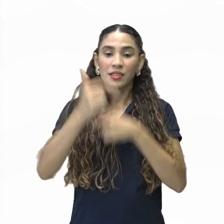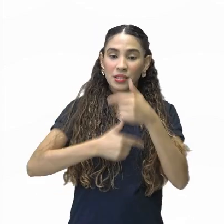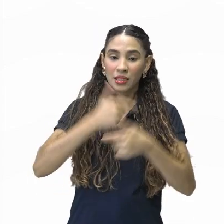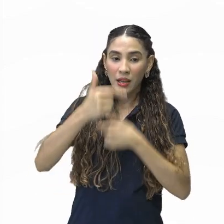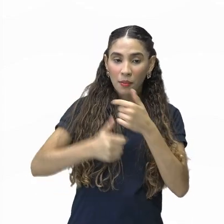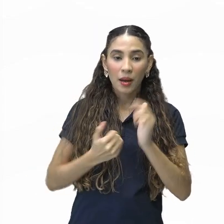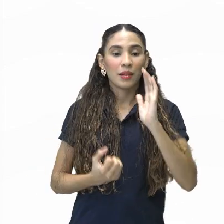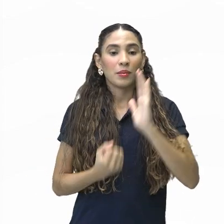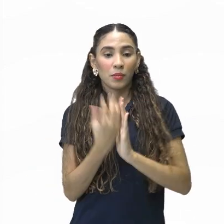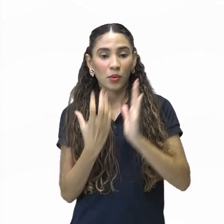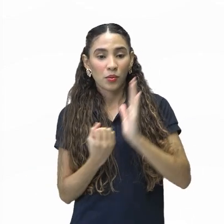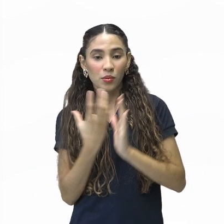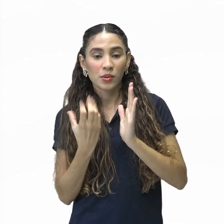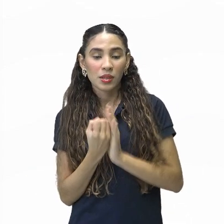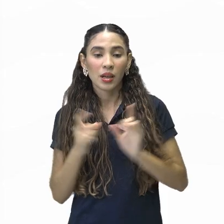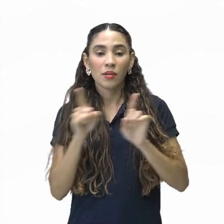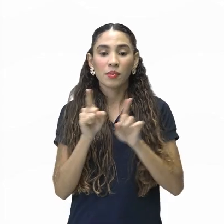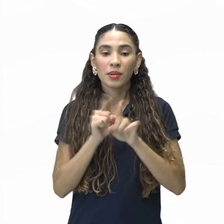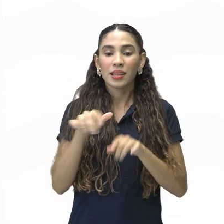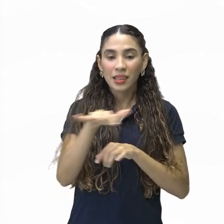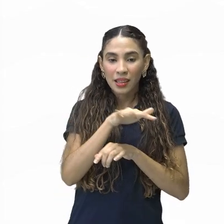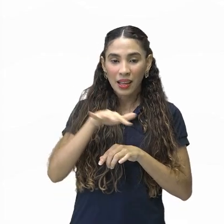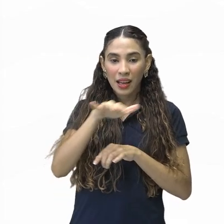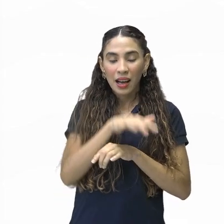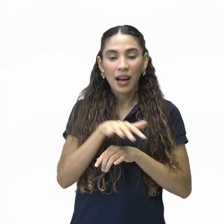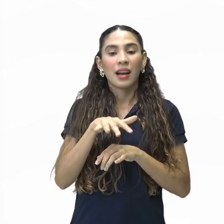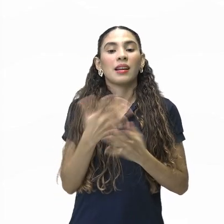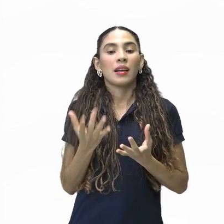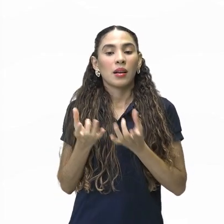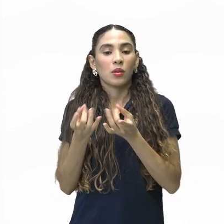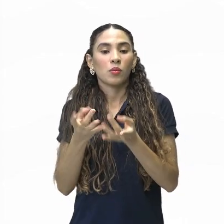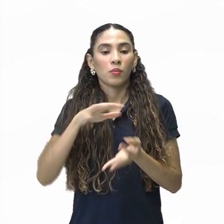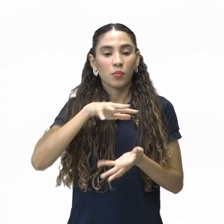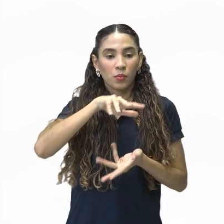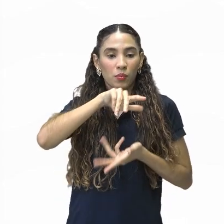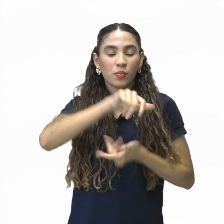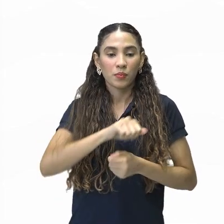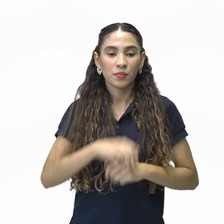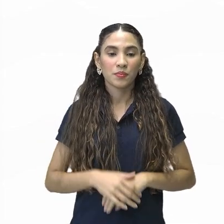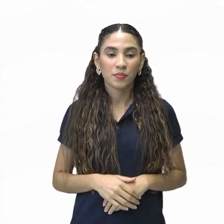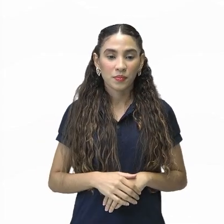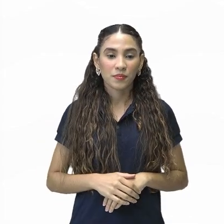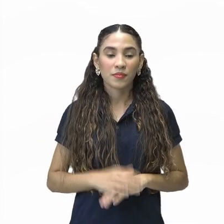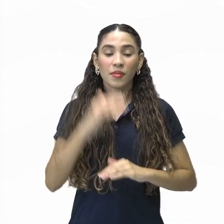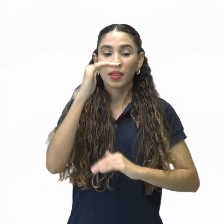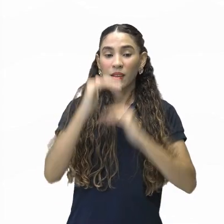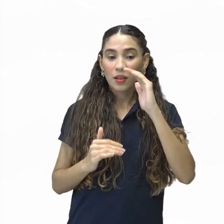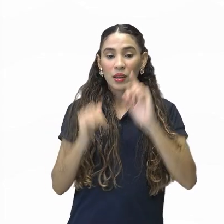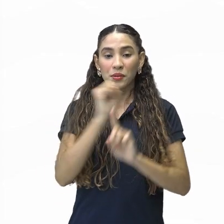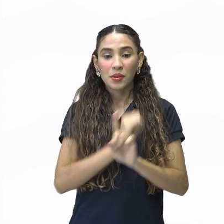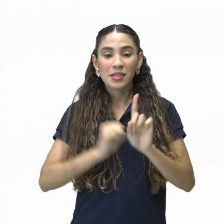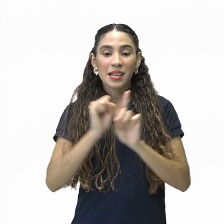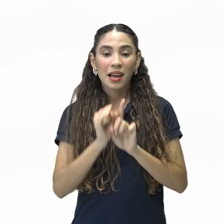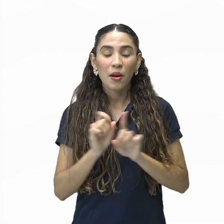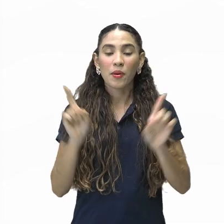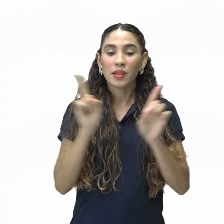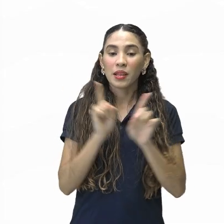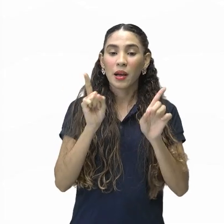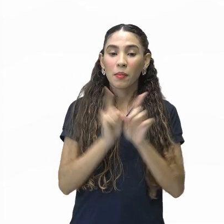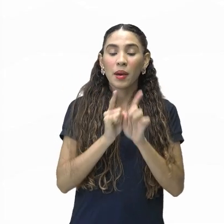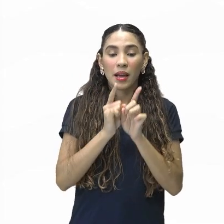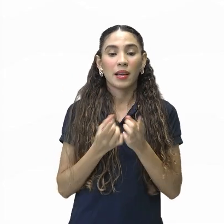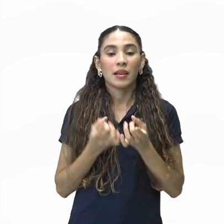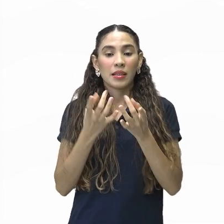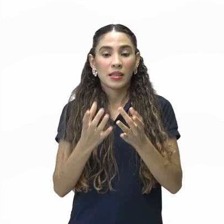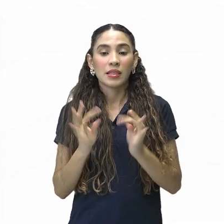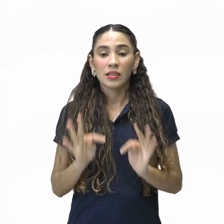trabalho, produção e configuração de mercado no mundo atual. Desigualdade social,